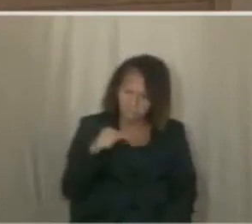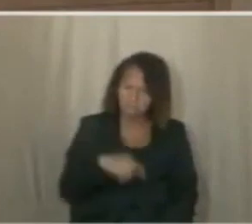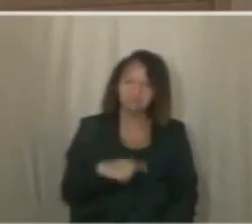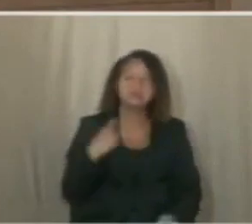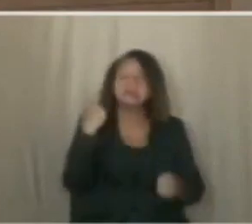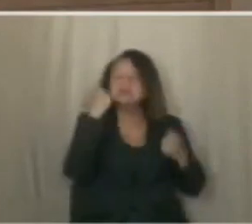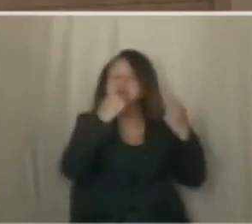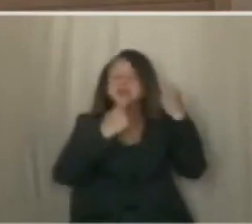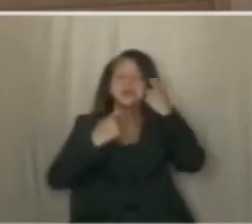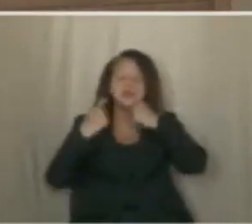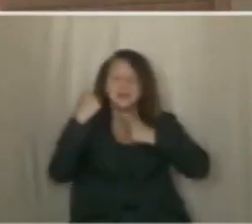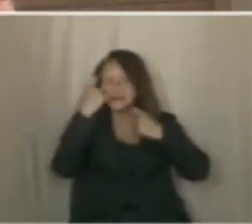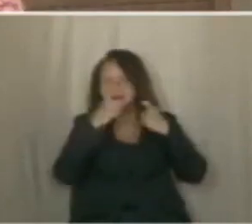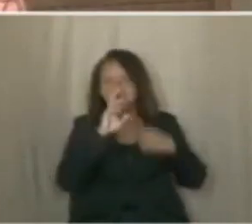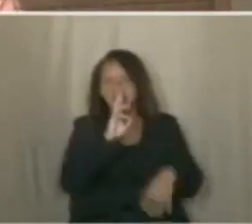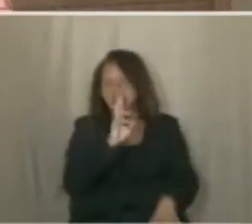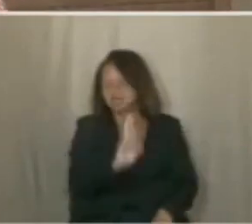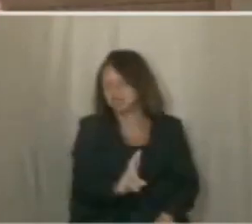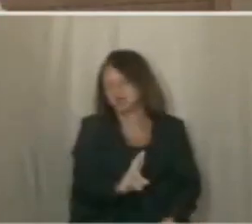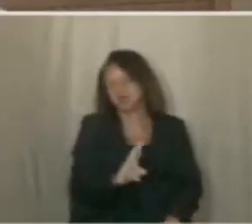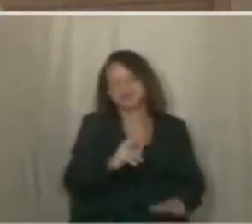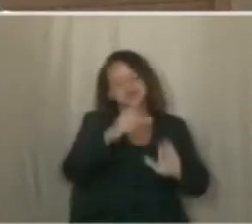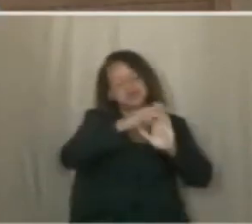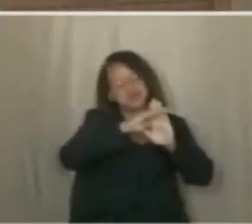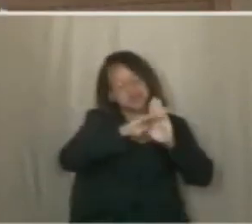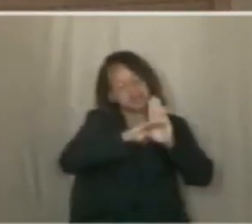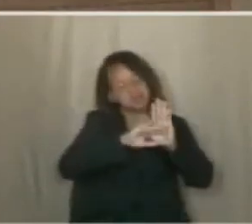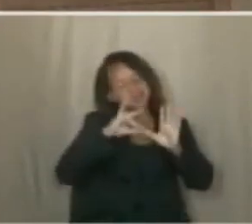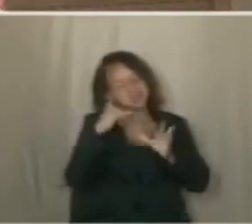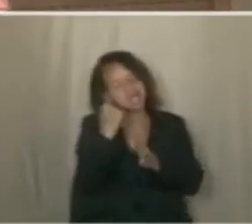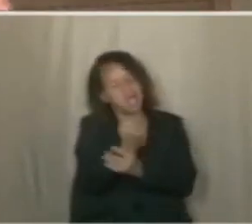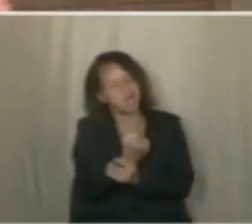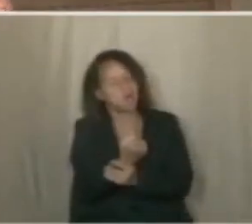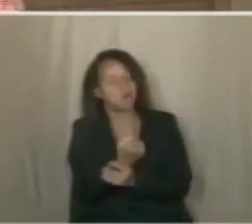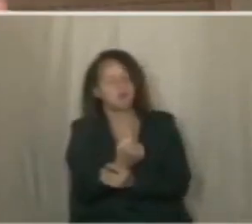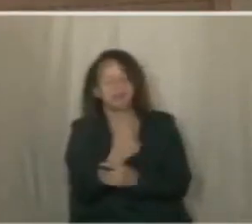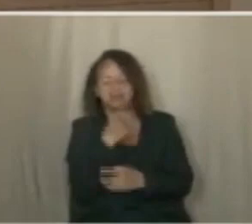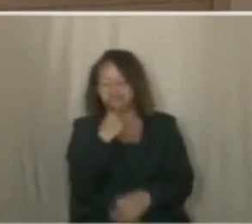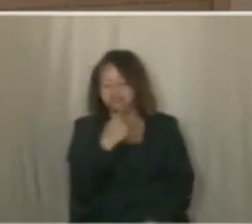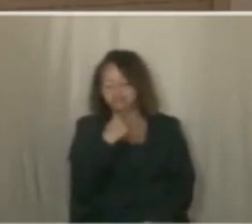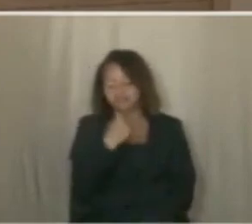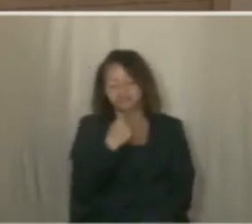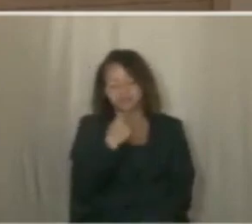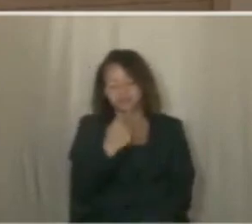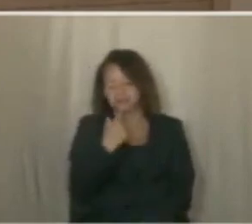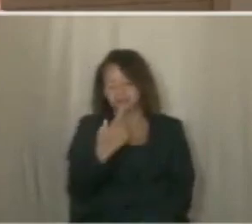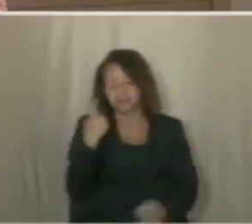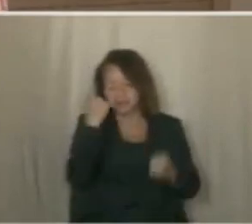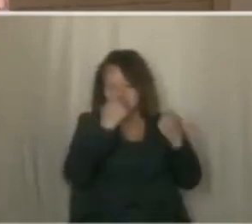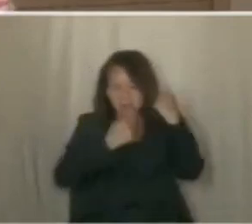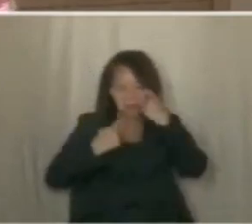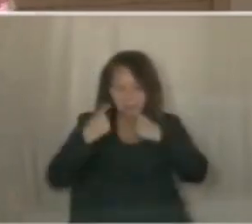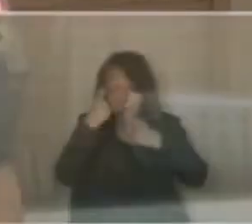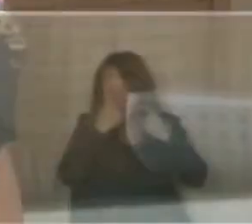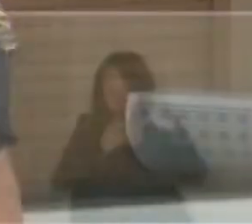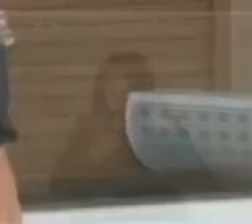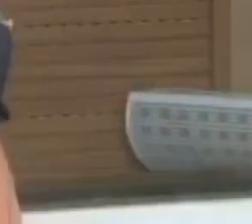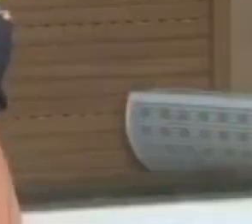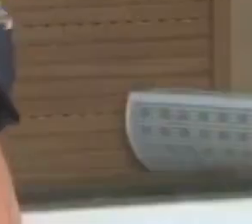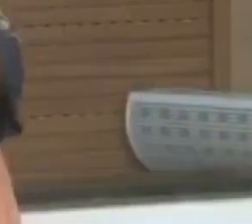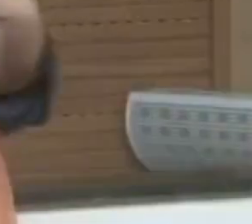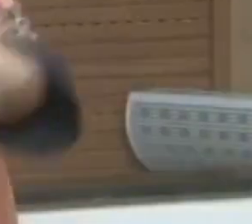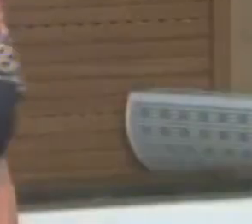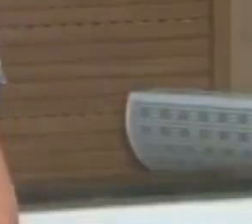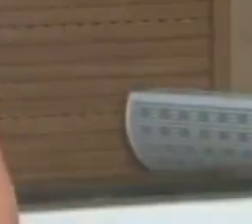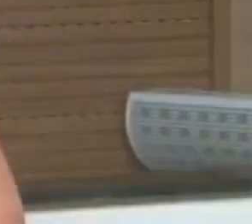se preocupa em dar resposta sobre o plano de segurança, que não anda nada bem, que não se preocupa com o fato